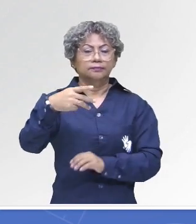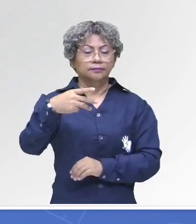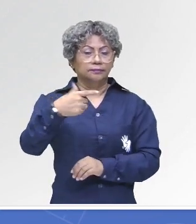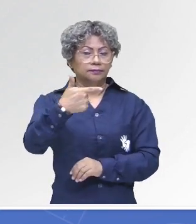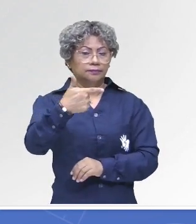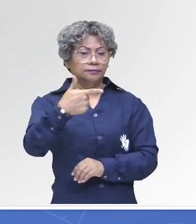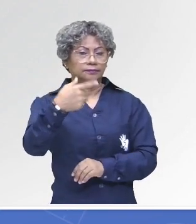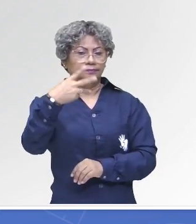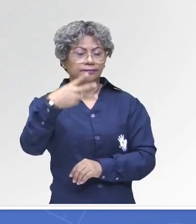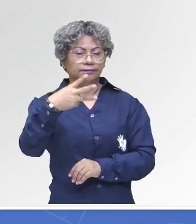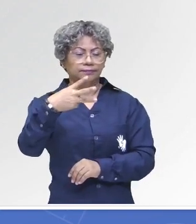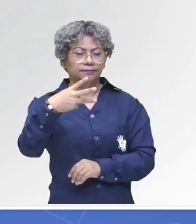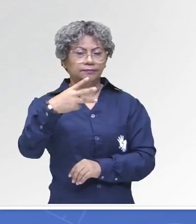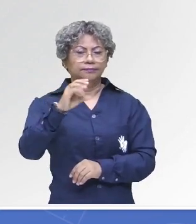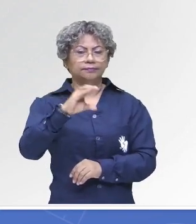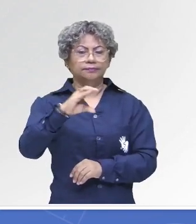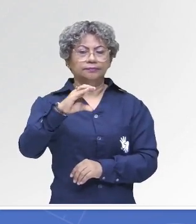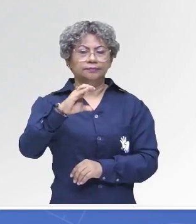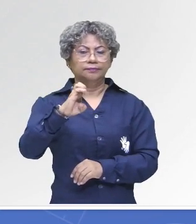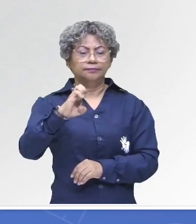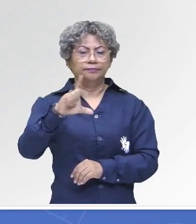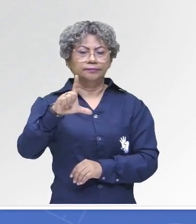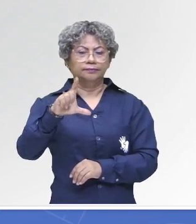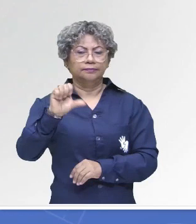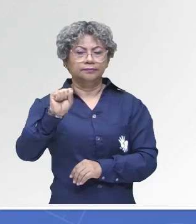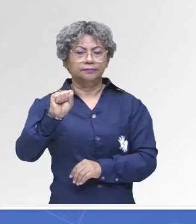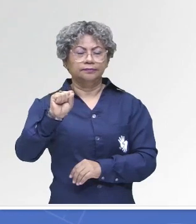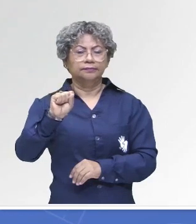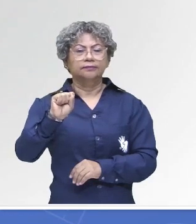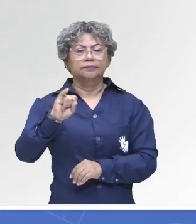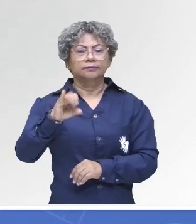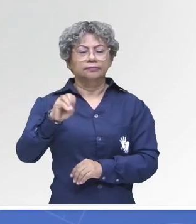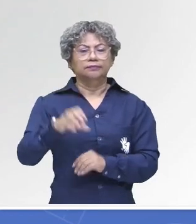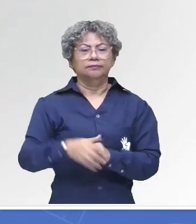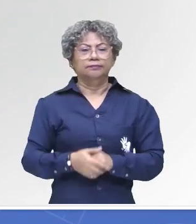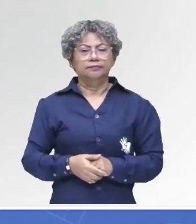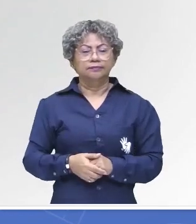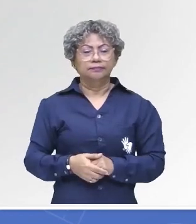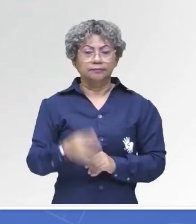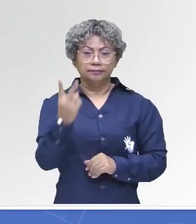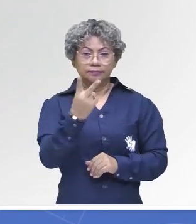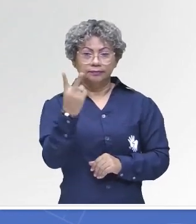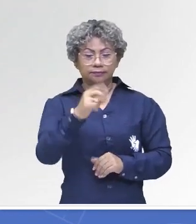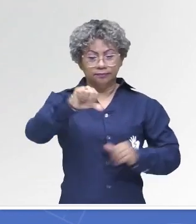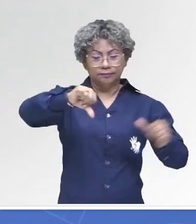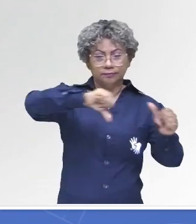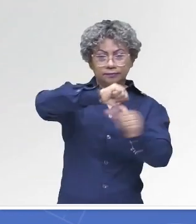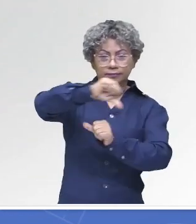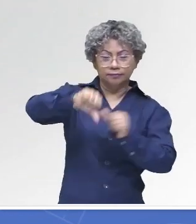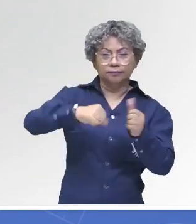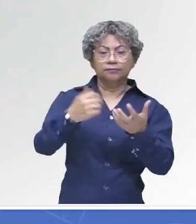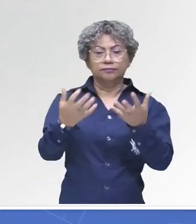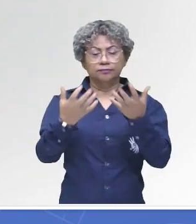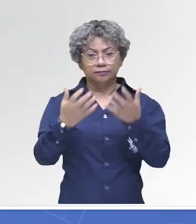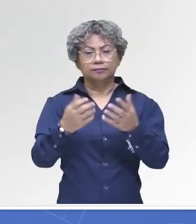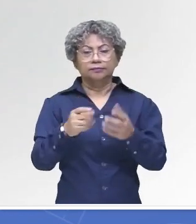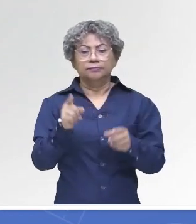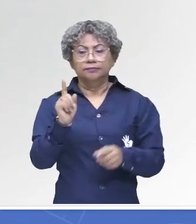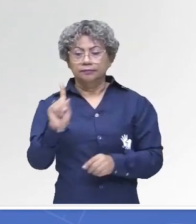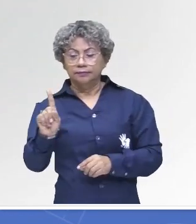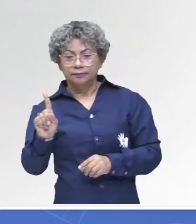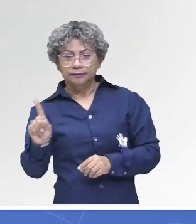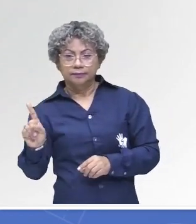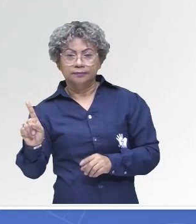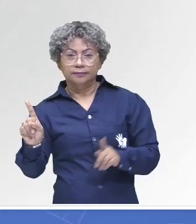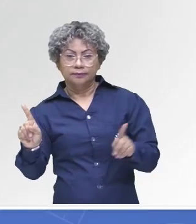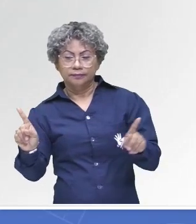tá aí, gente. O que tem que ficar de hoje aqui, olha? Veja só, as duas equações de conversão. Quando eu quero ir da escala Celsius